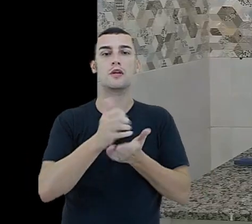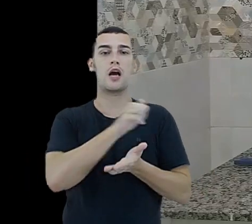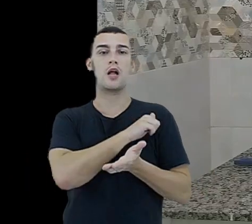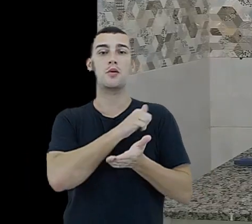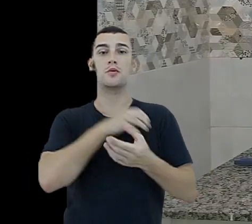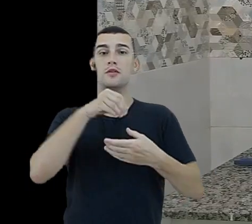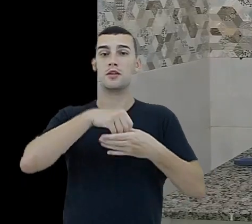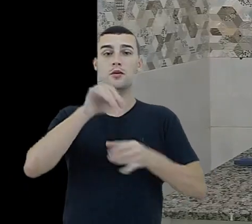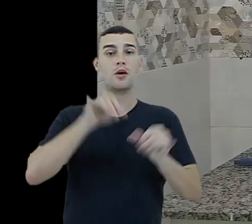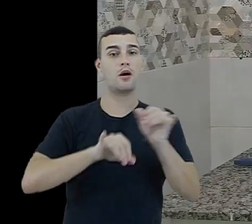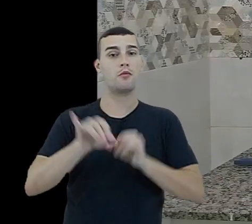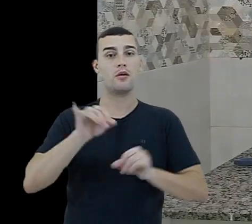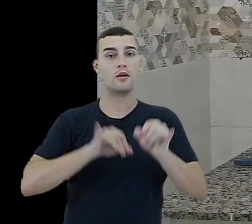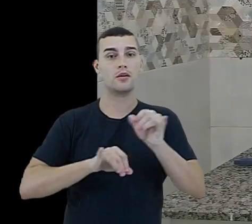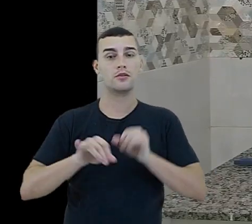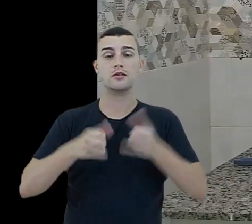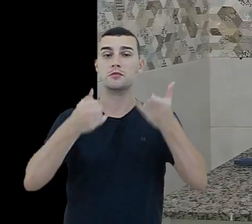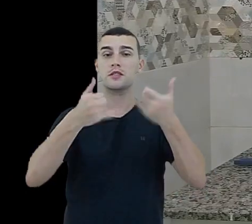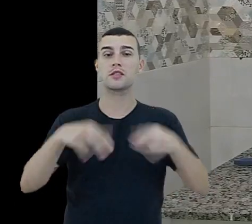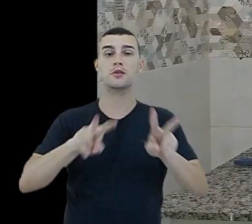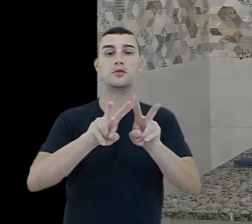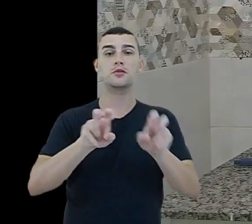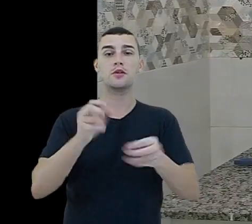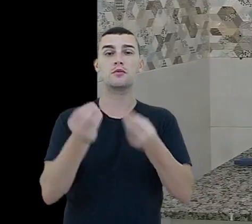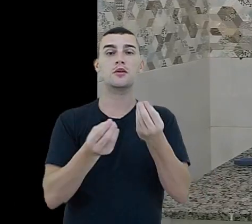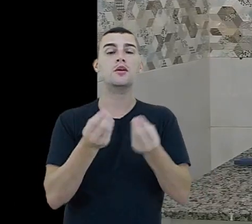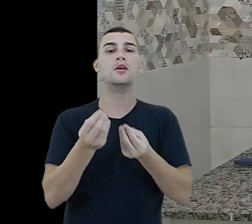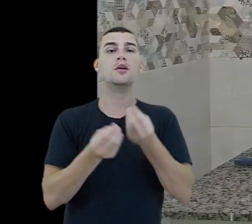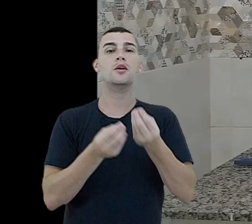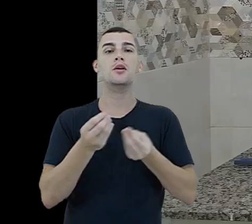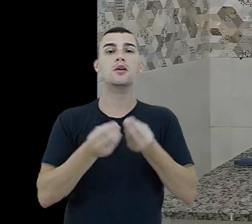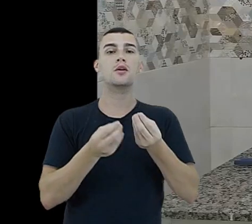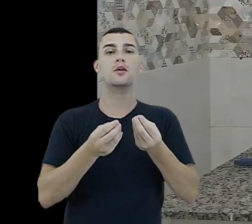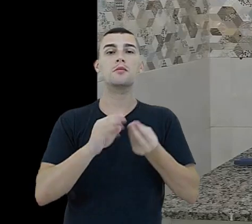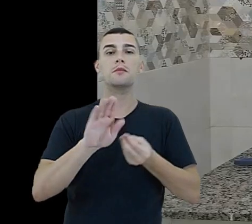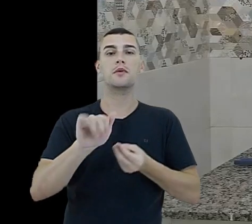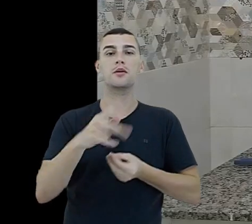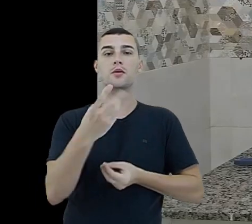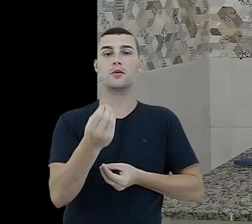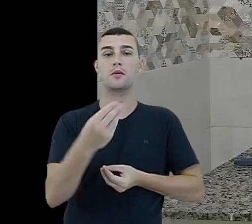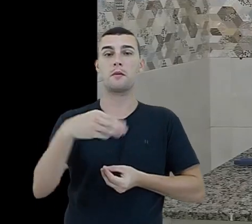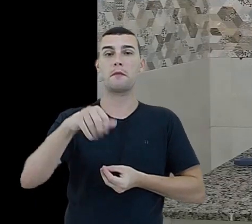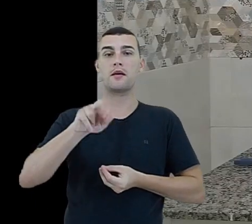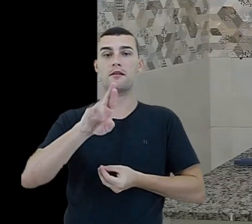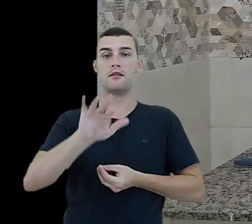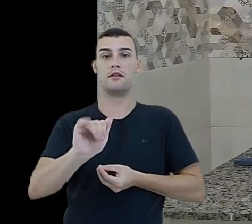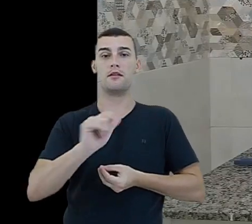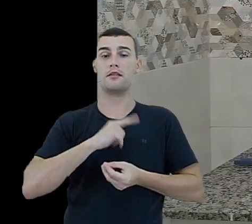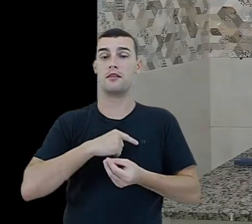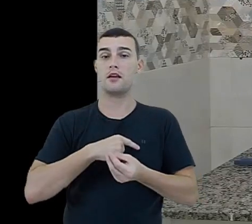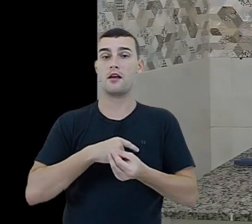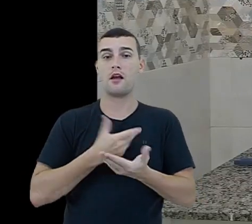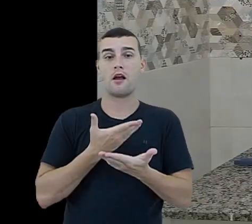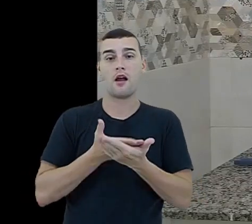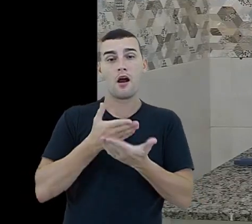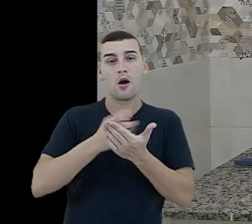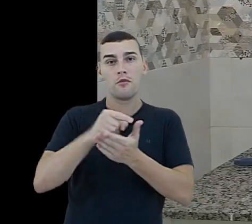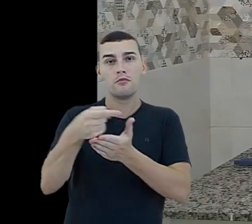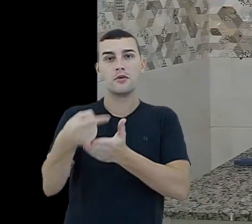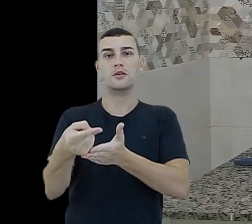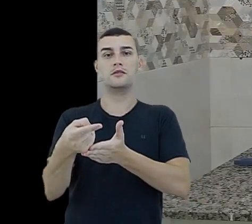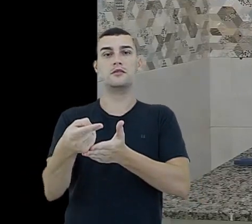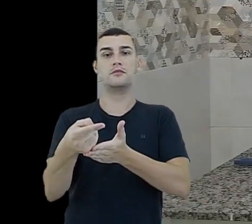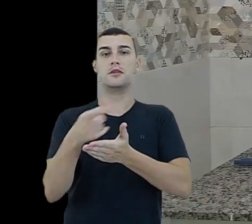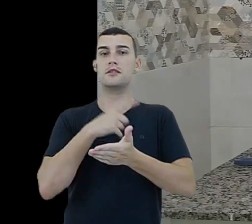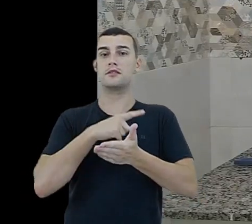do aluno ao laboratório, falando sobre o banho-maria na próxima aula. Existem reações